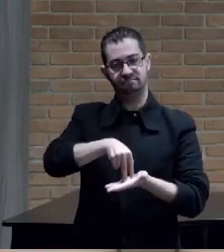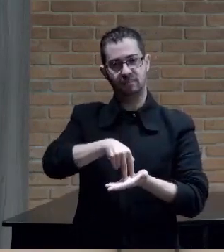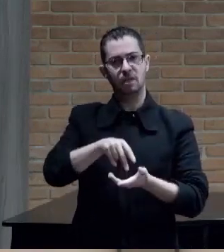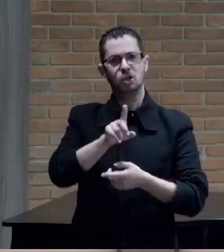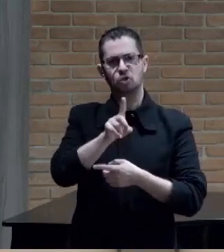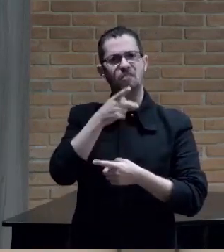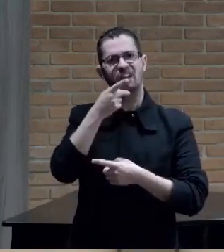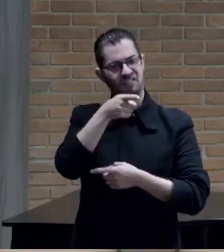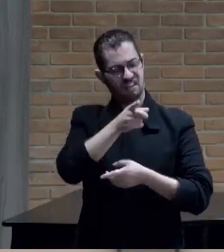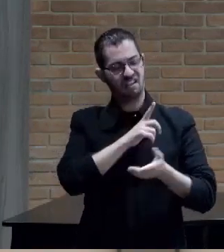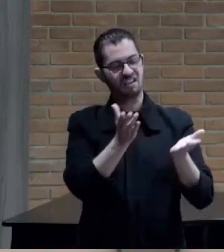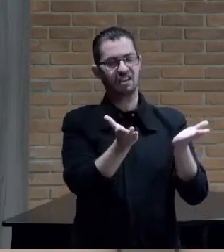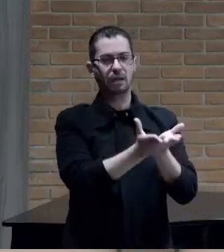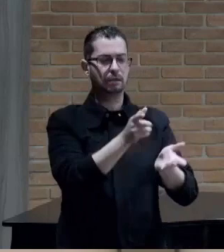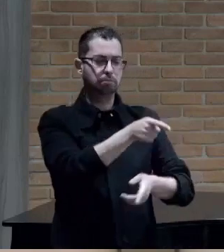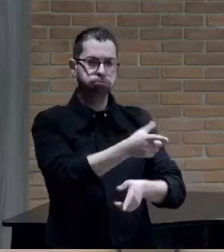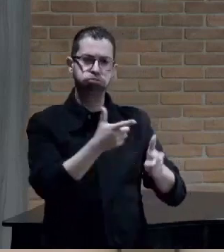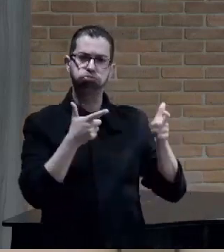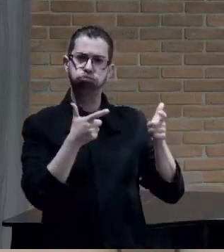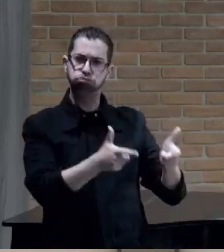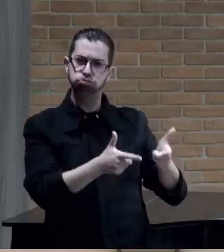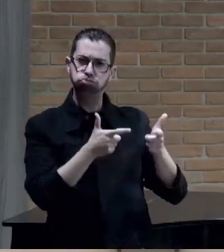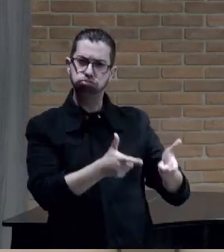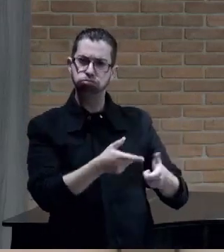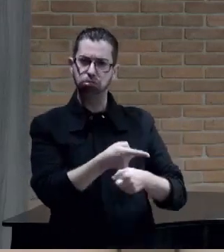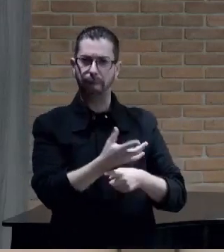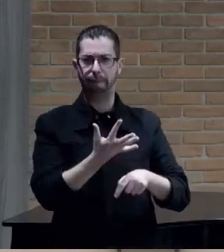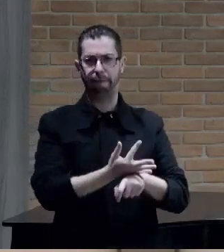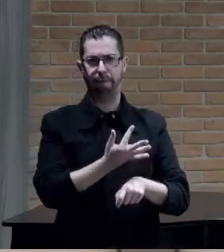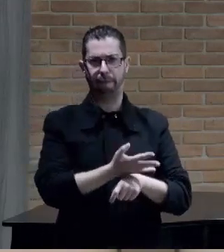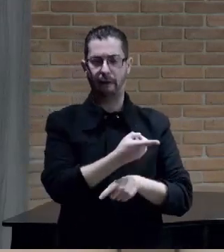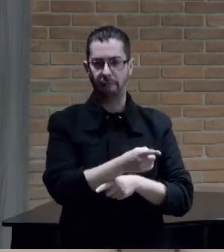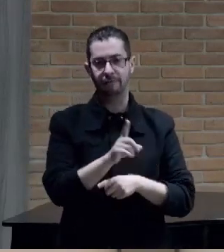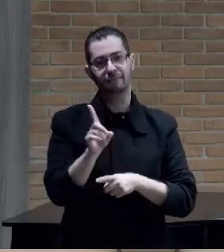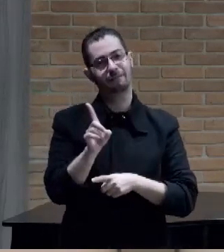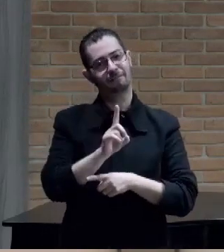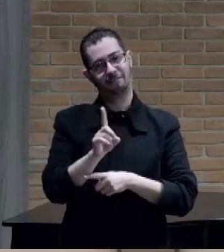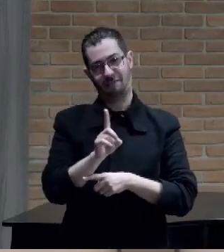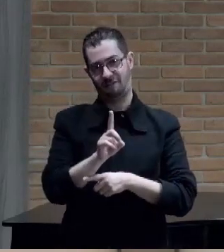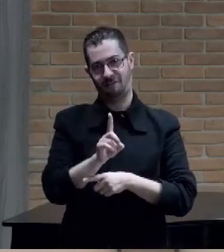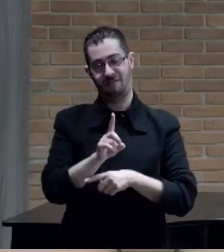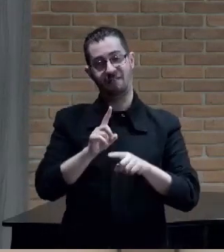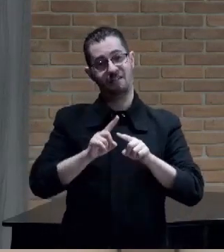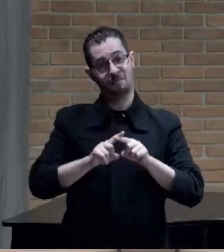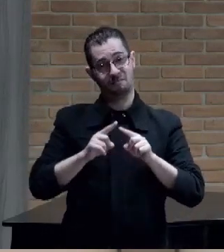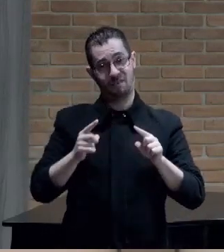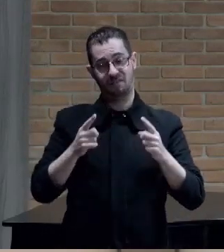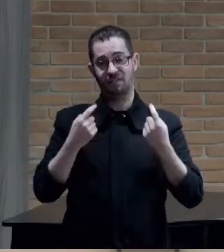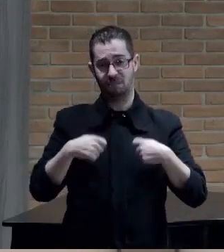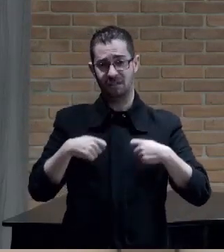chato, mas você tem que anunciar a única coisa que pode transformar as pessoas.